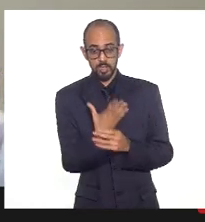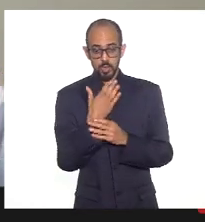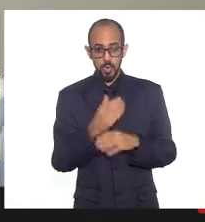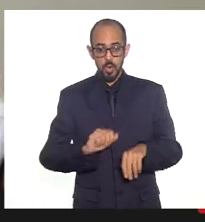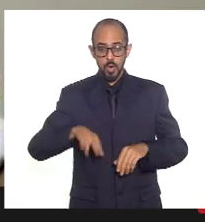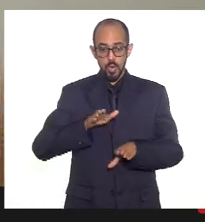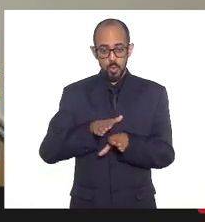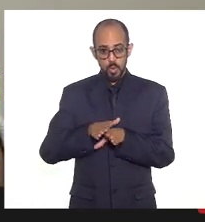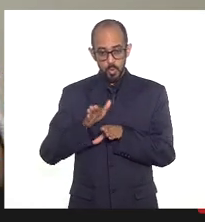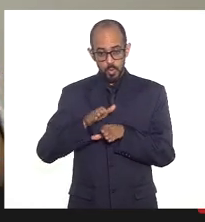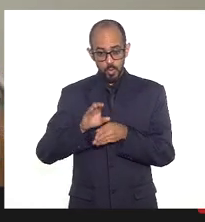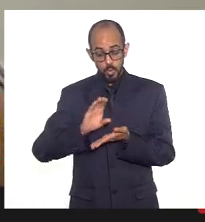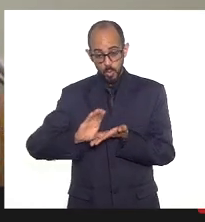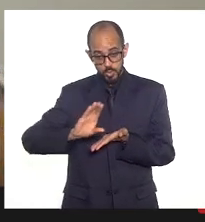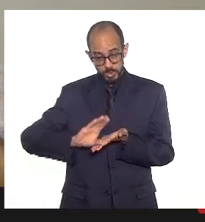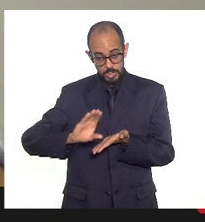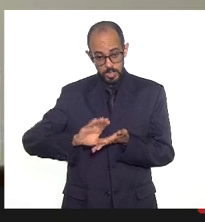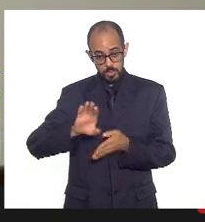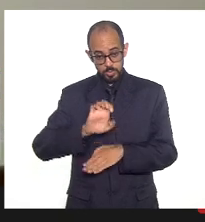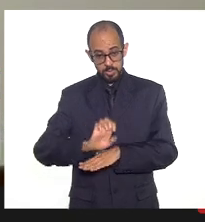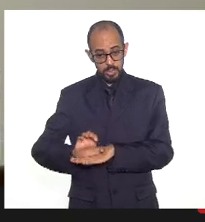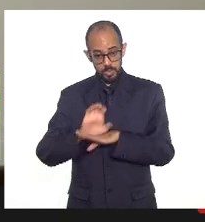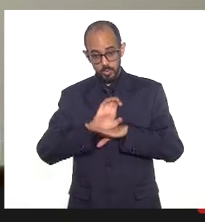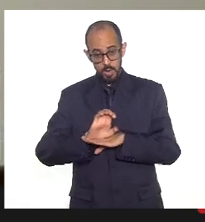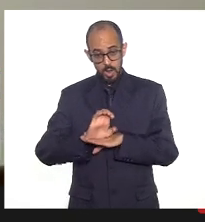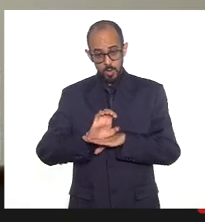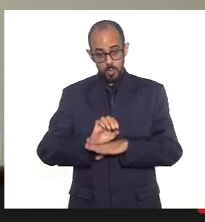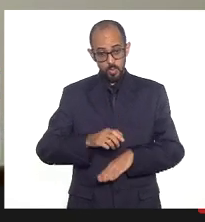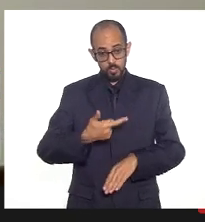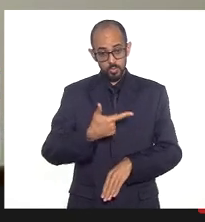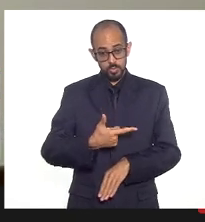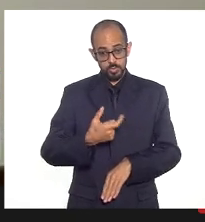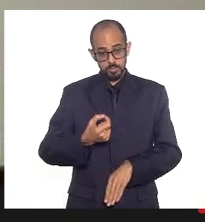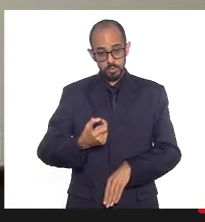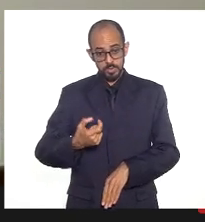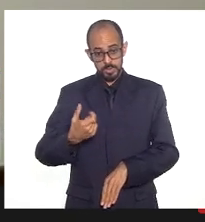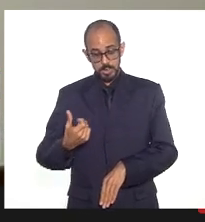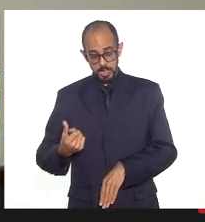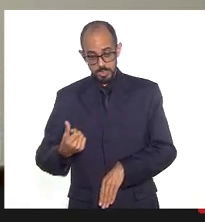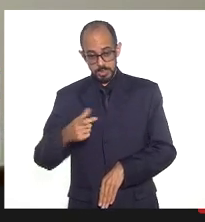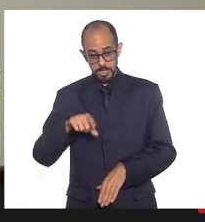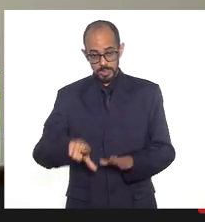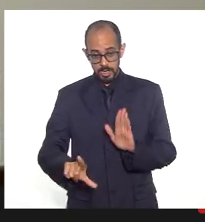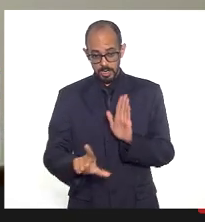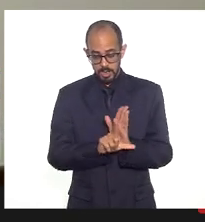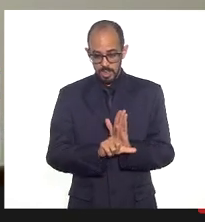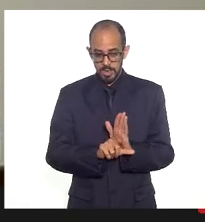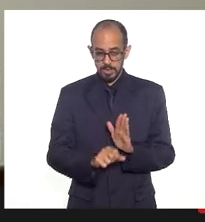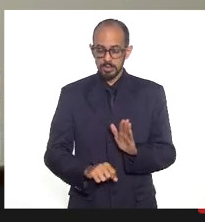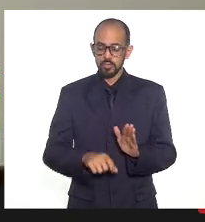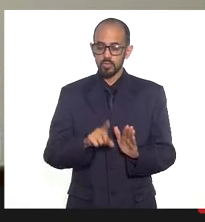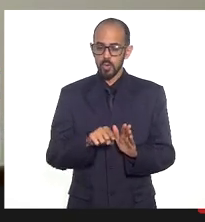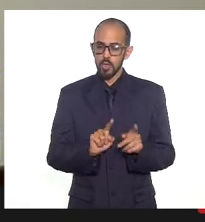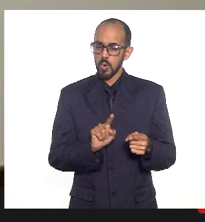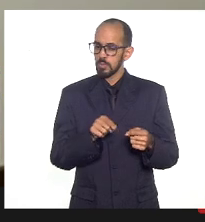de Comunicação no ano de 2006. É bem verdade que esta lei foi objeto de vetos